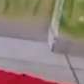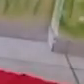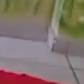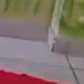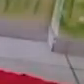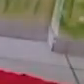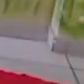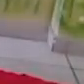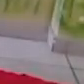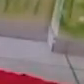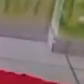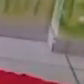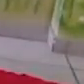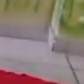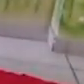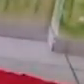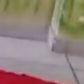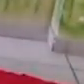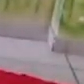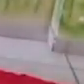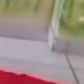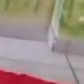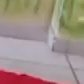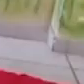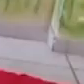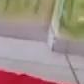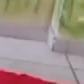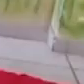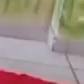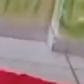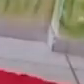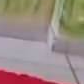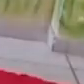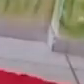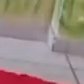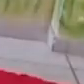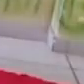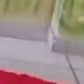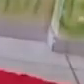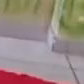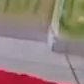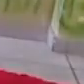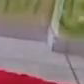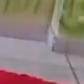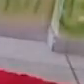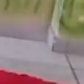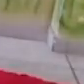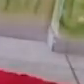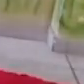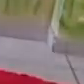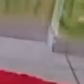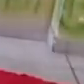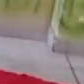a ressurreição do boi que morreu, mas não se foi. E todo ano volta para a roda,